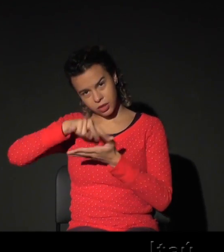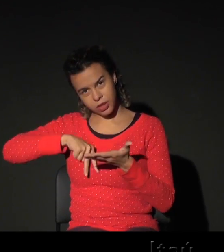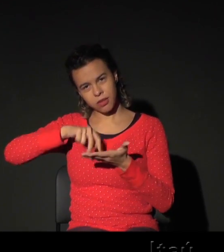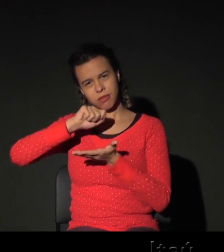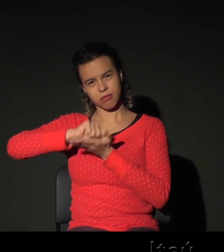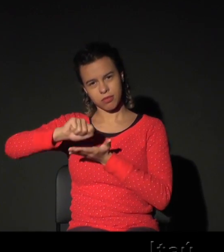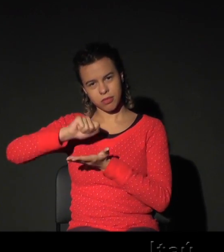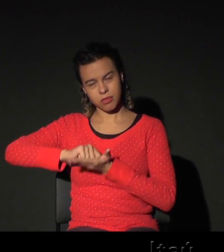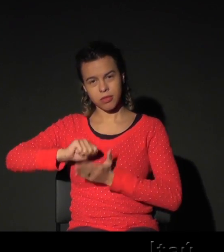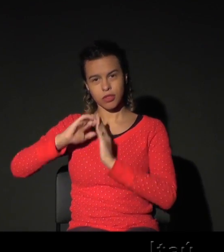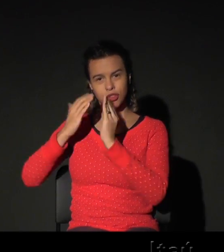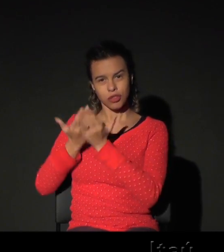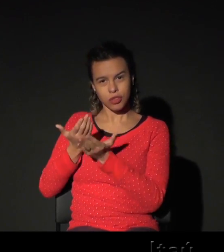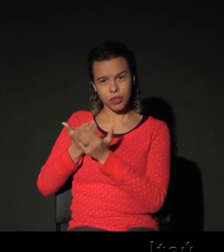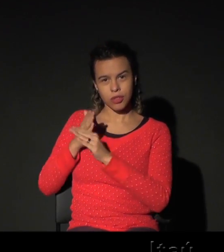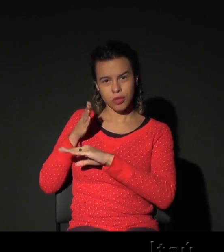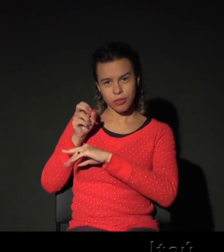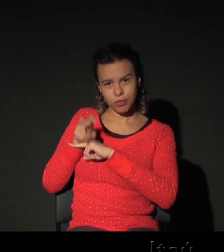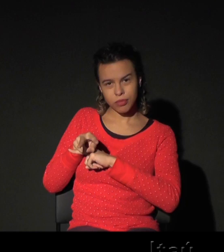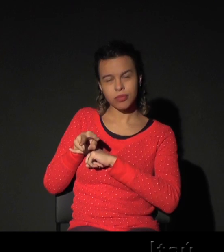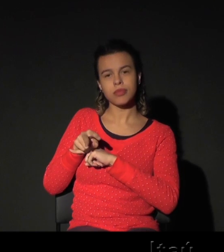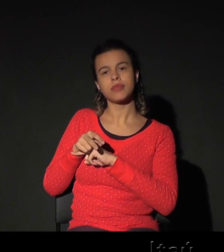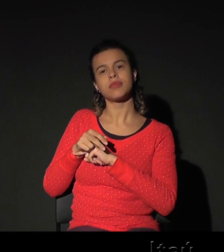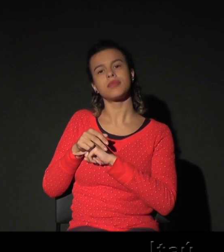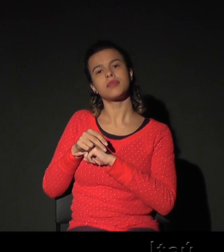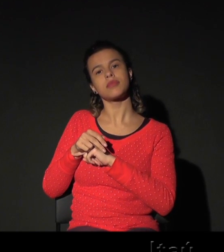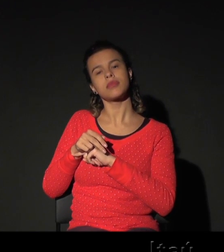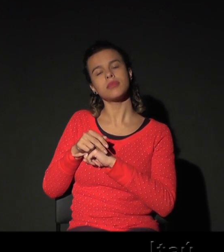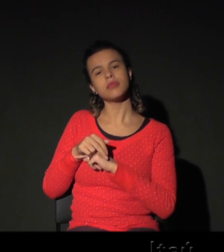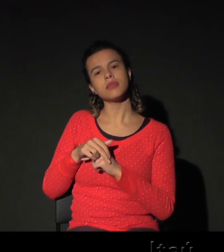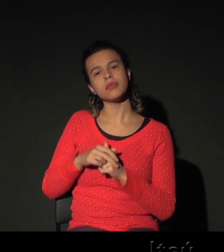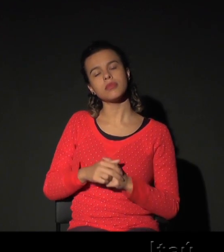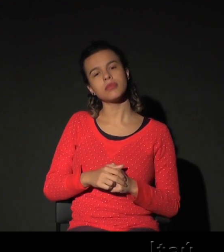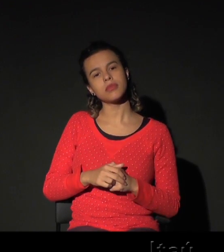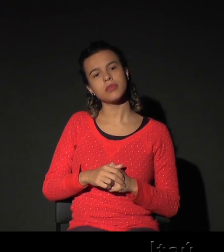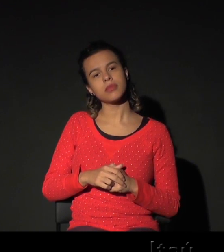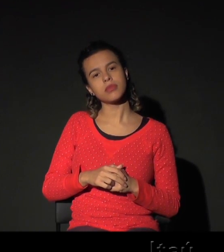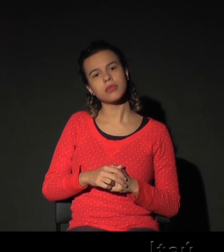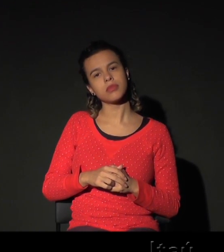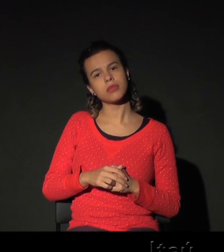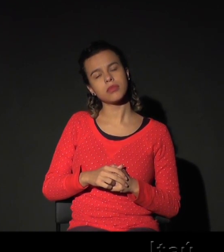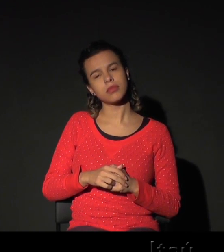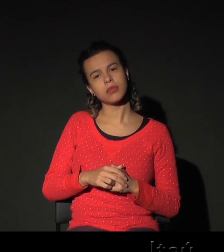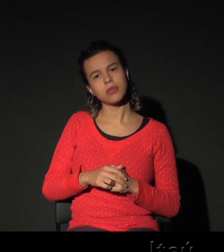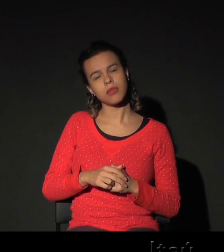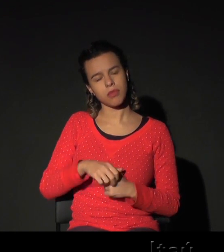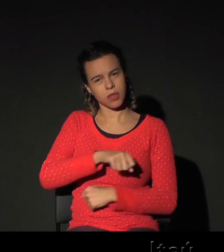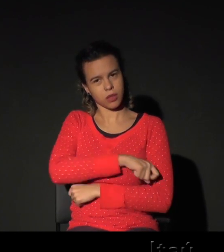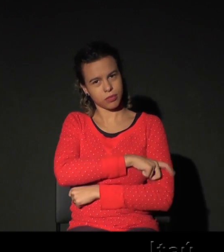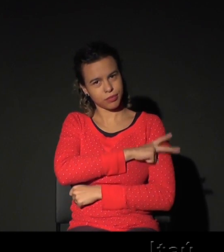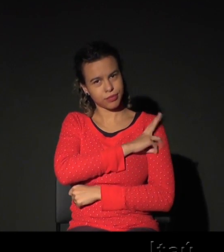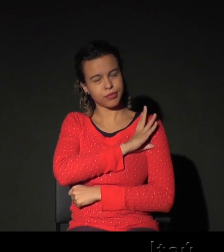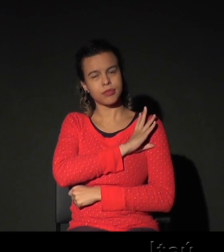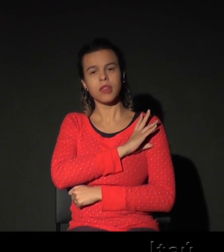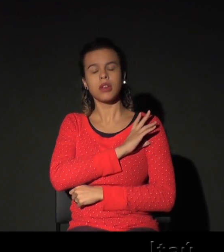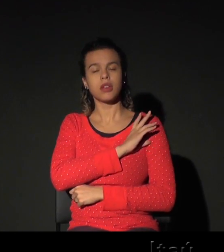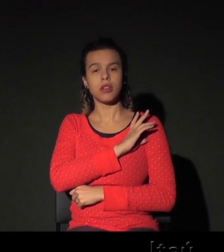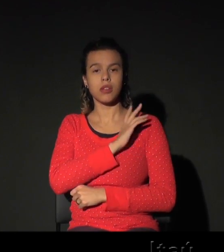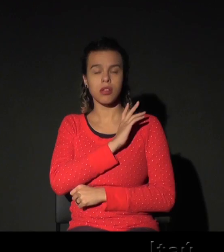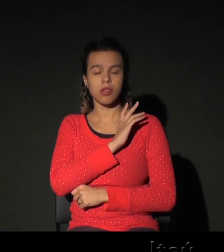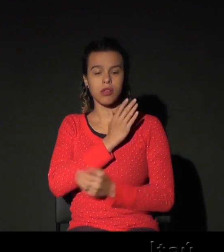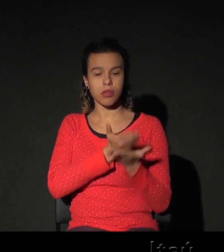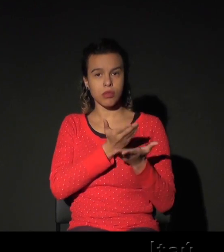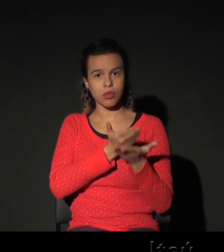com a educação mais do na na parte do do primeiro grau segundo grau que eu